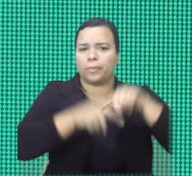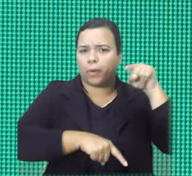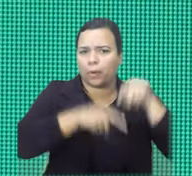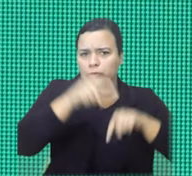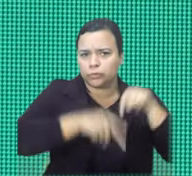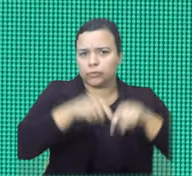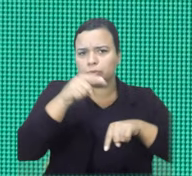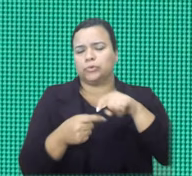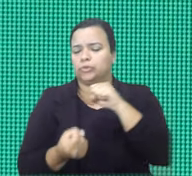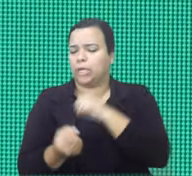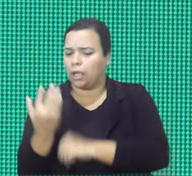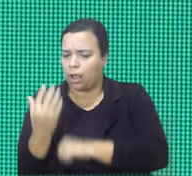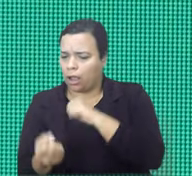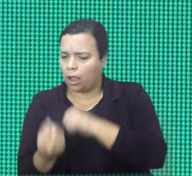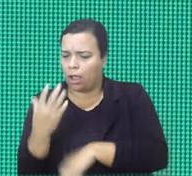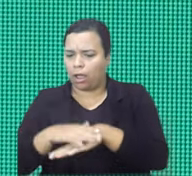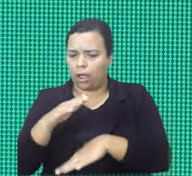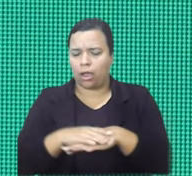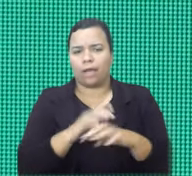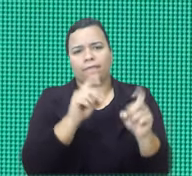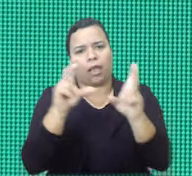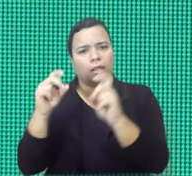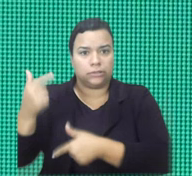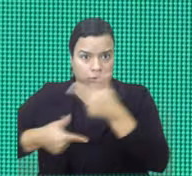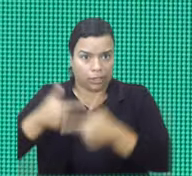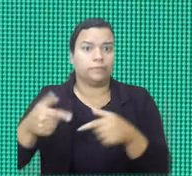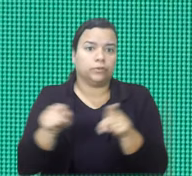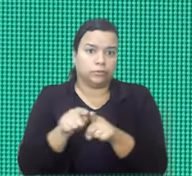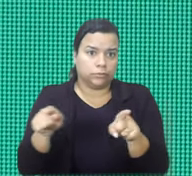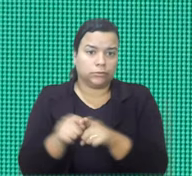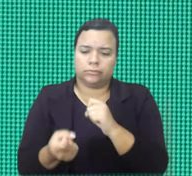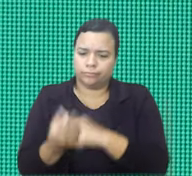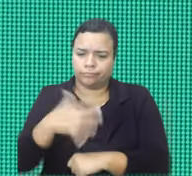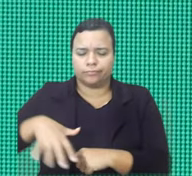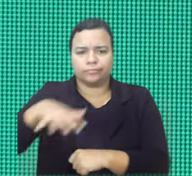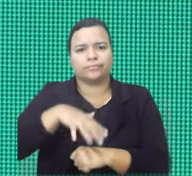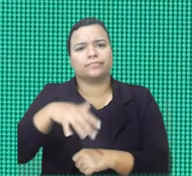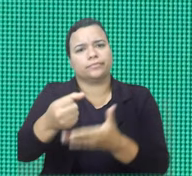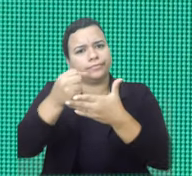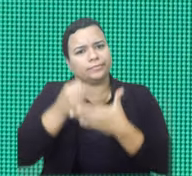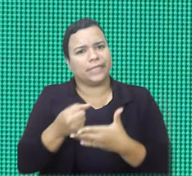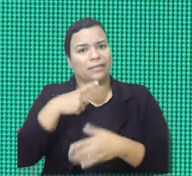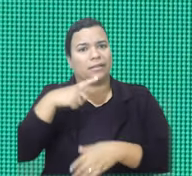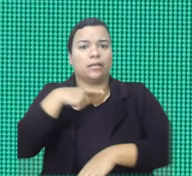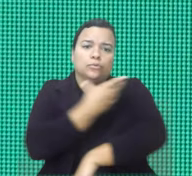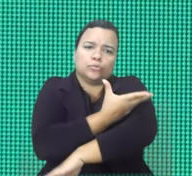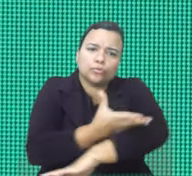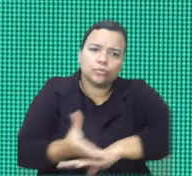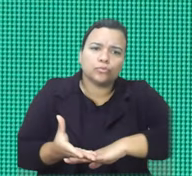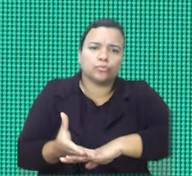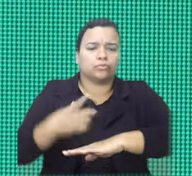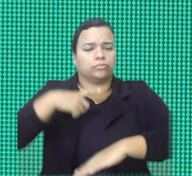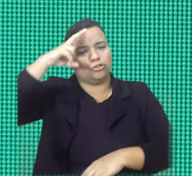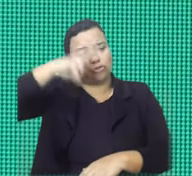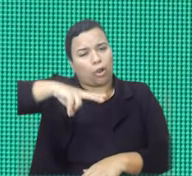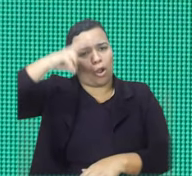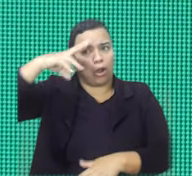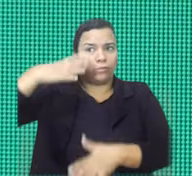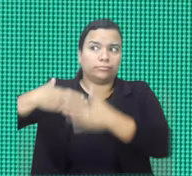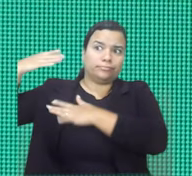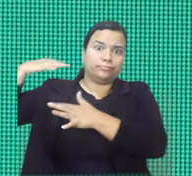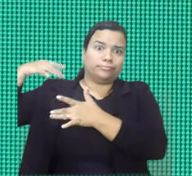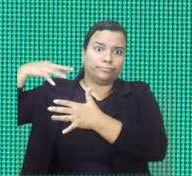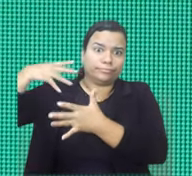produzidos e vendidos produtos e serviços eles trazem toda uma cultura toda uma história